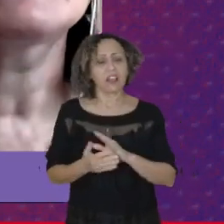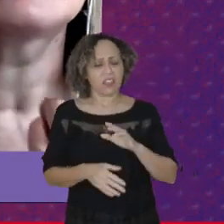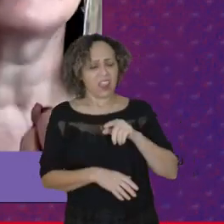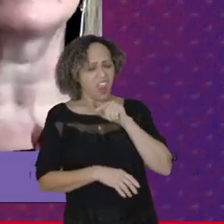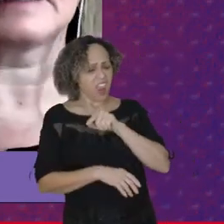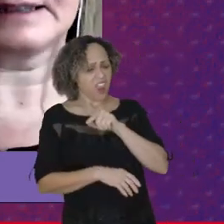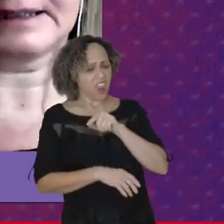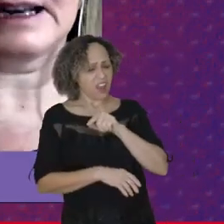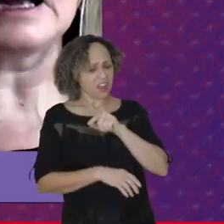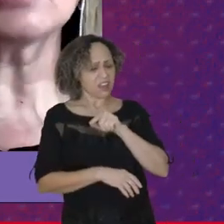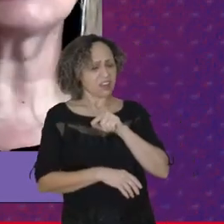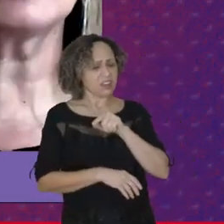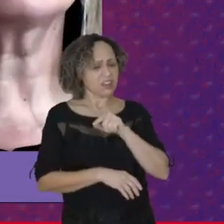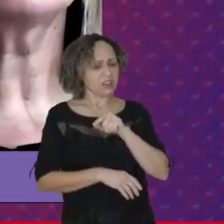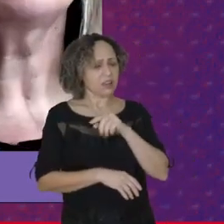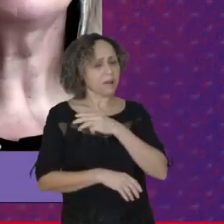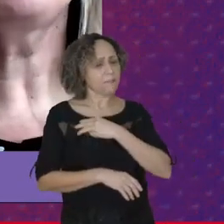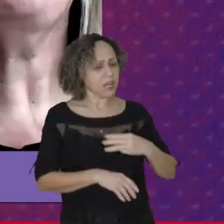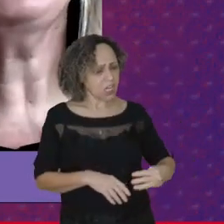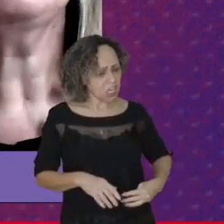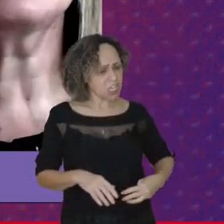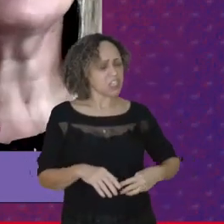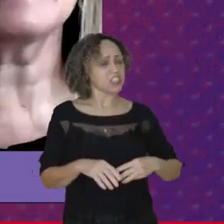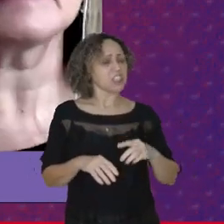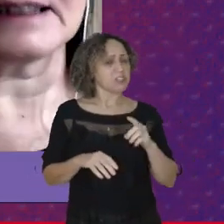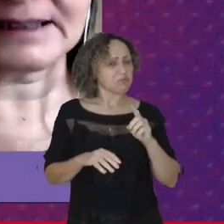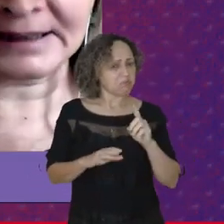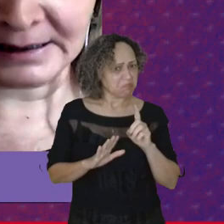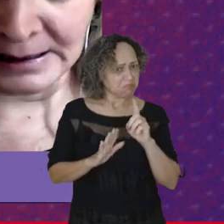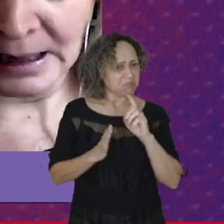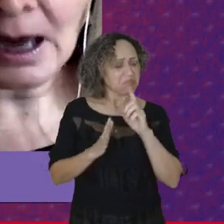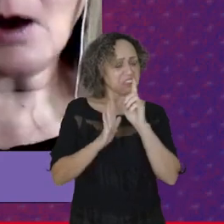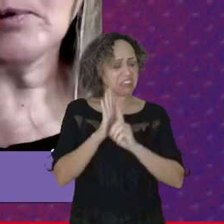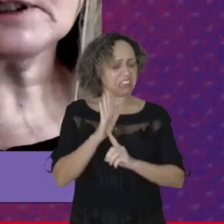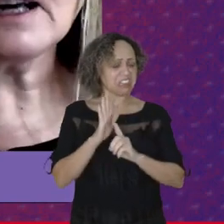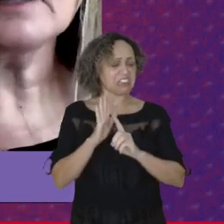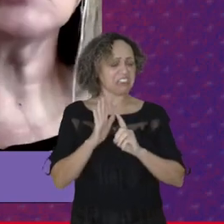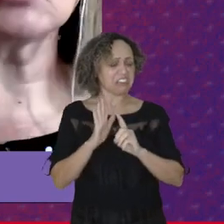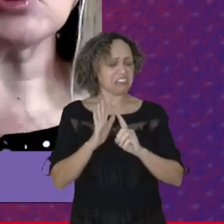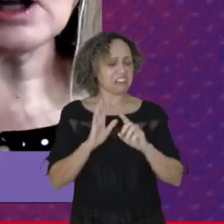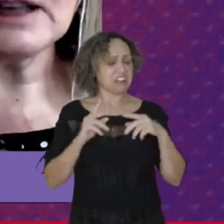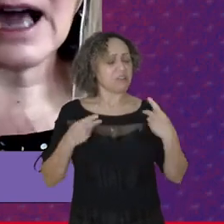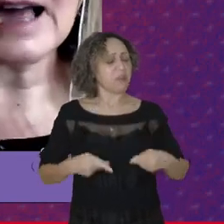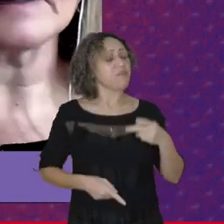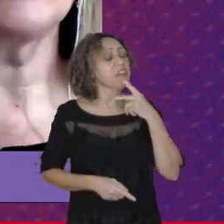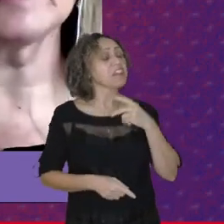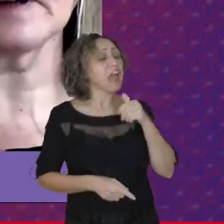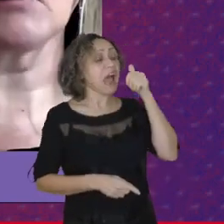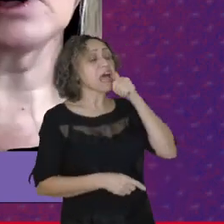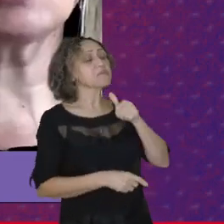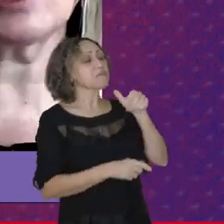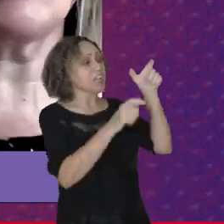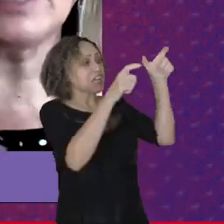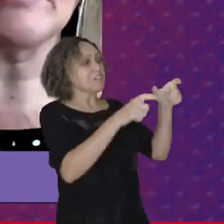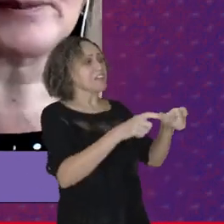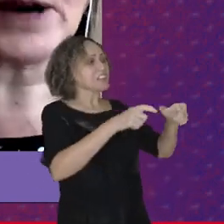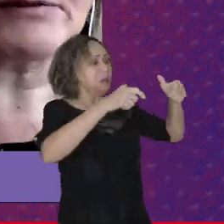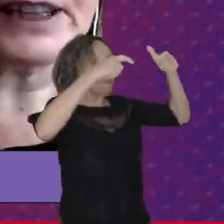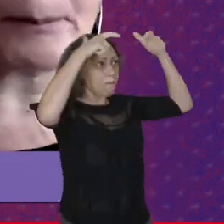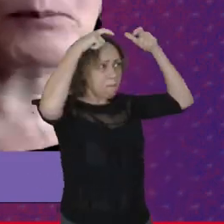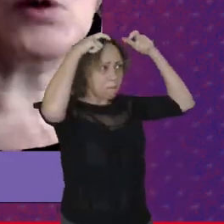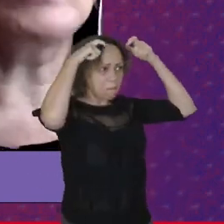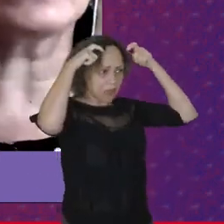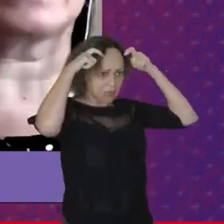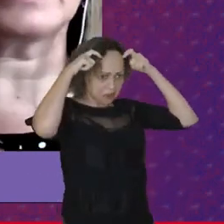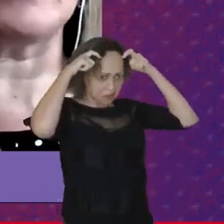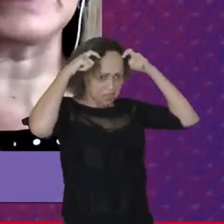de princesas, de que elas são princesas. Portanto, toda essa visão de que a mulher vá